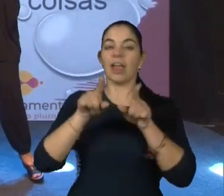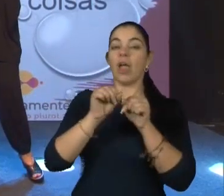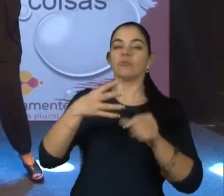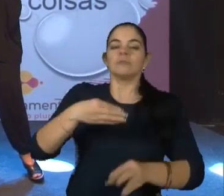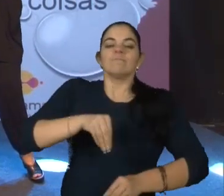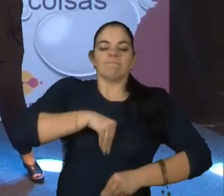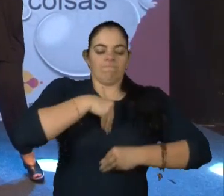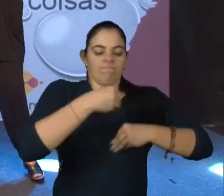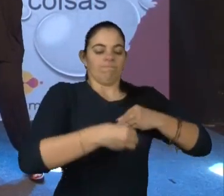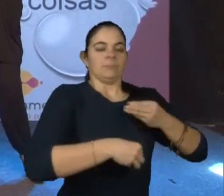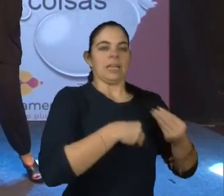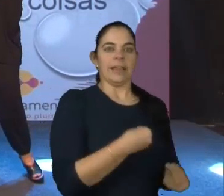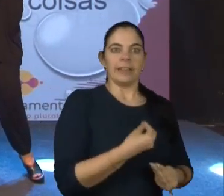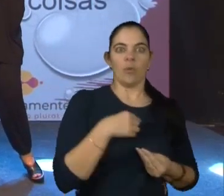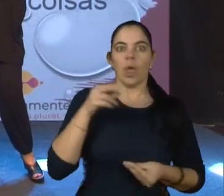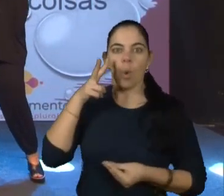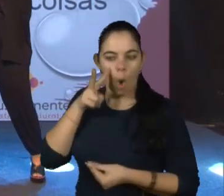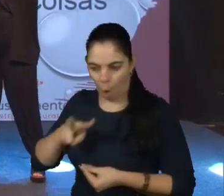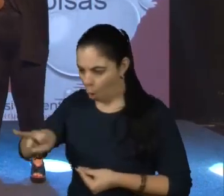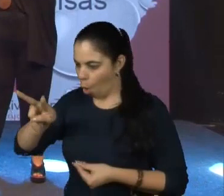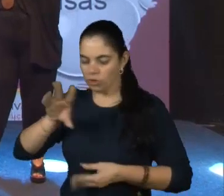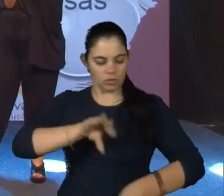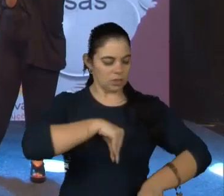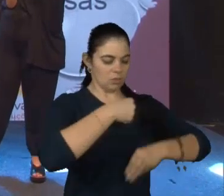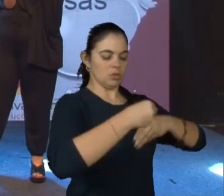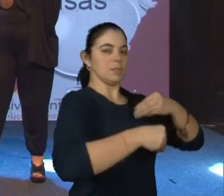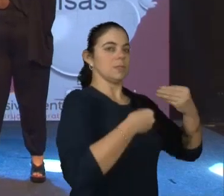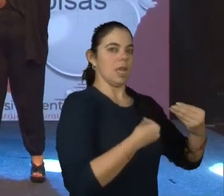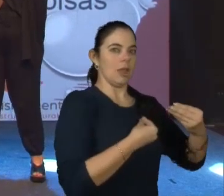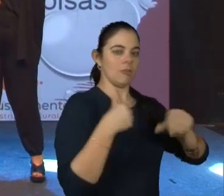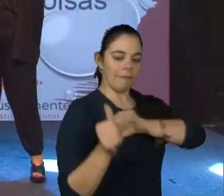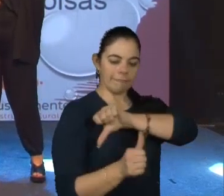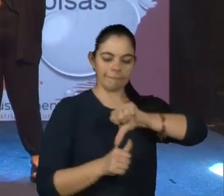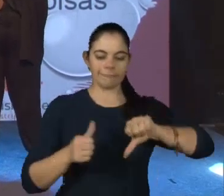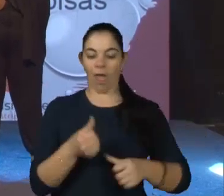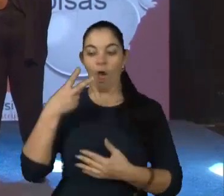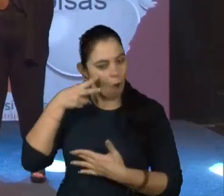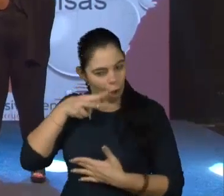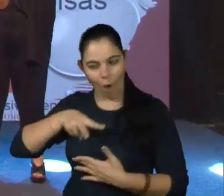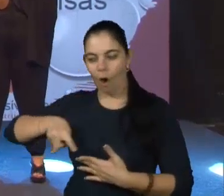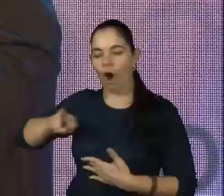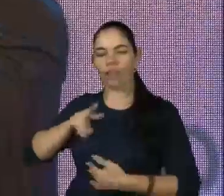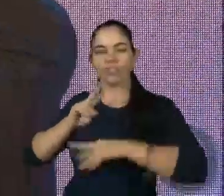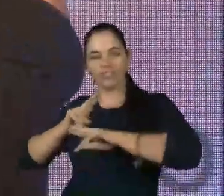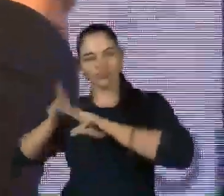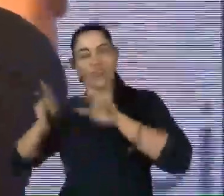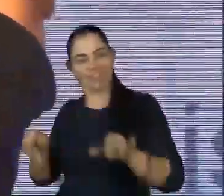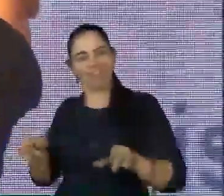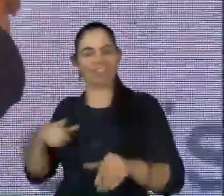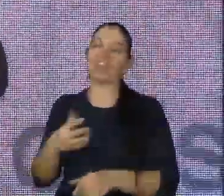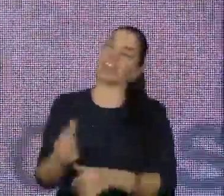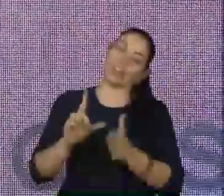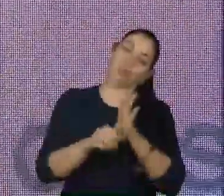o jeito que eu me permito sentir as coisas, eu vou olhar diferente para elas e,